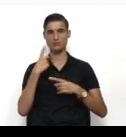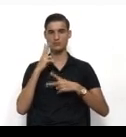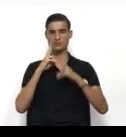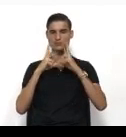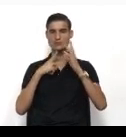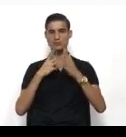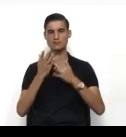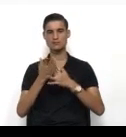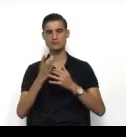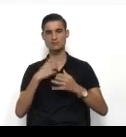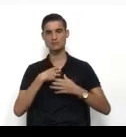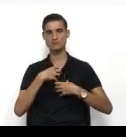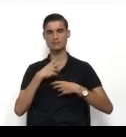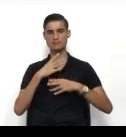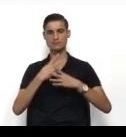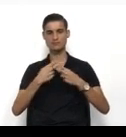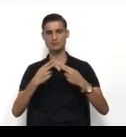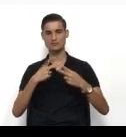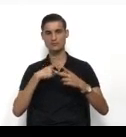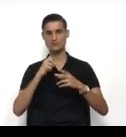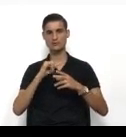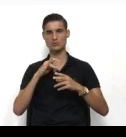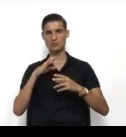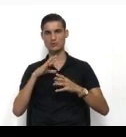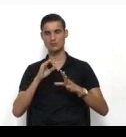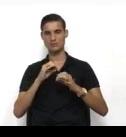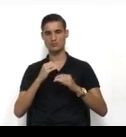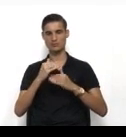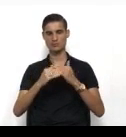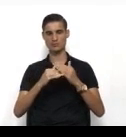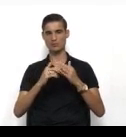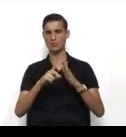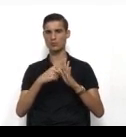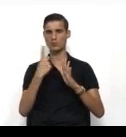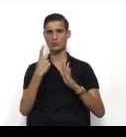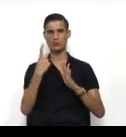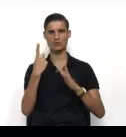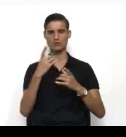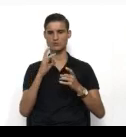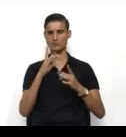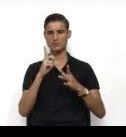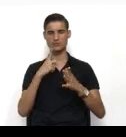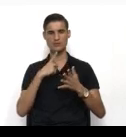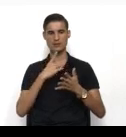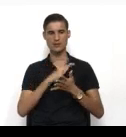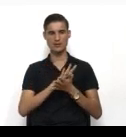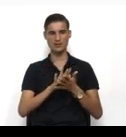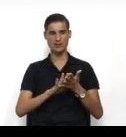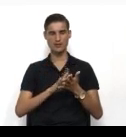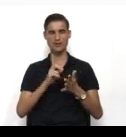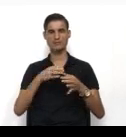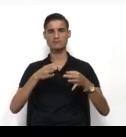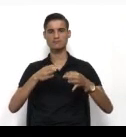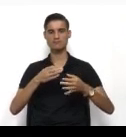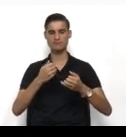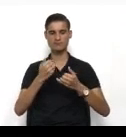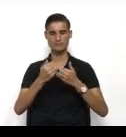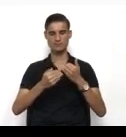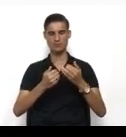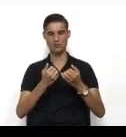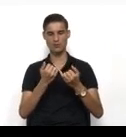temos que considerar que a gente tem na solução, na situação, tá? A única integral que não é nula é justamente no